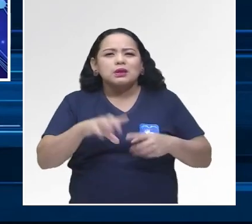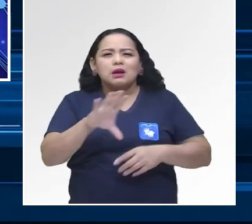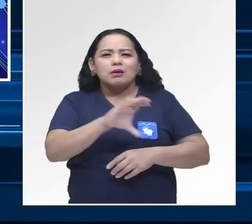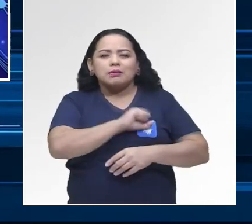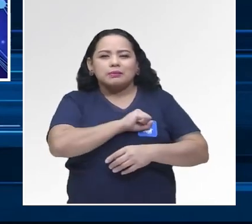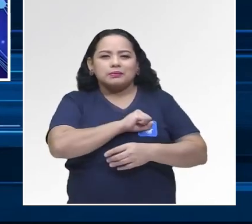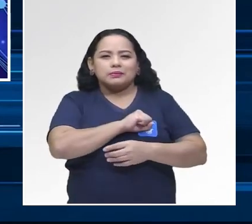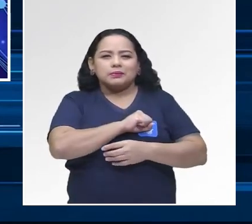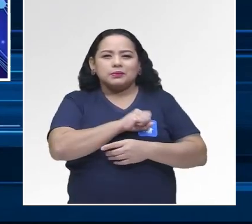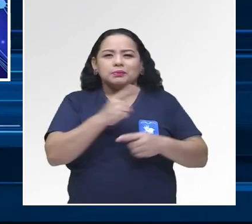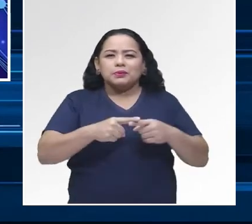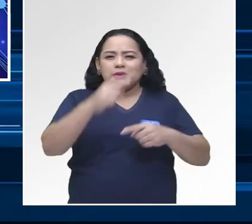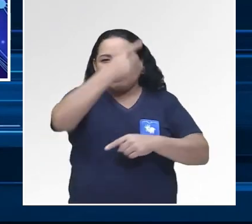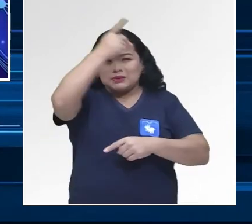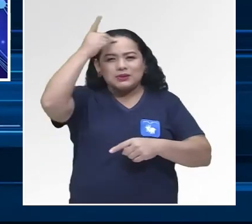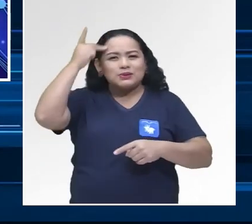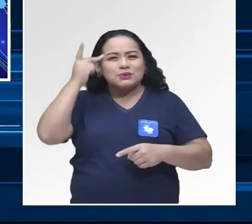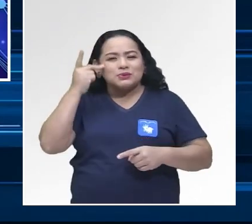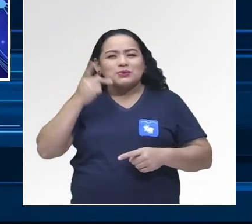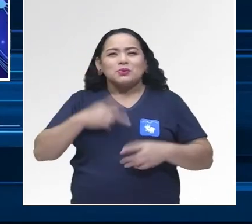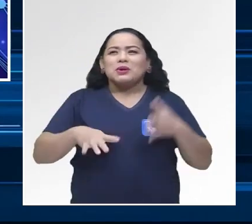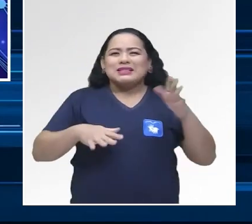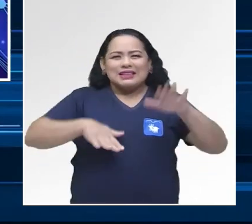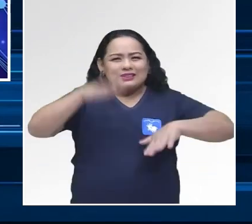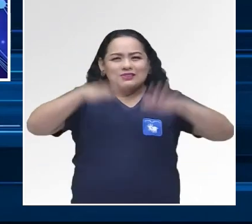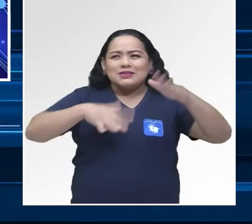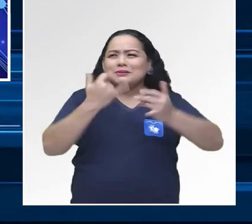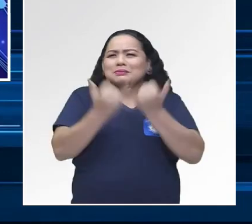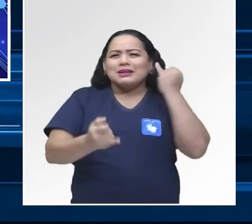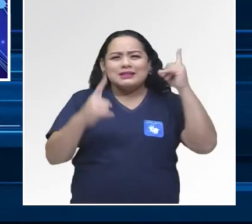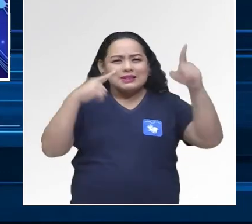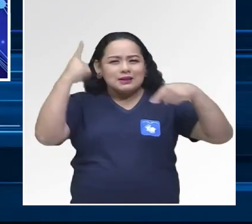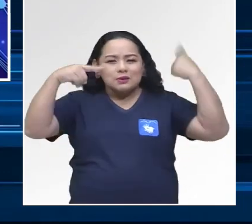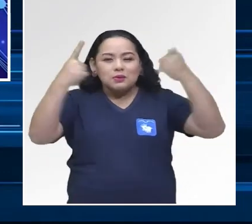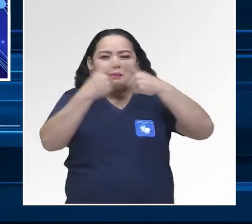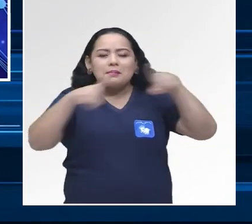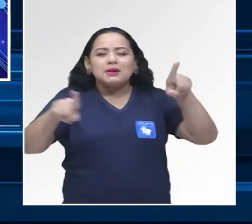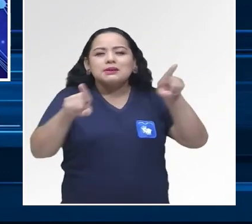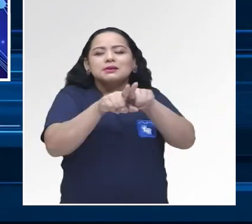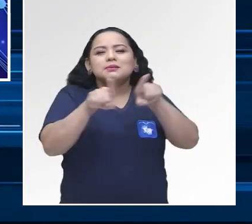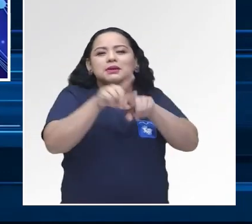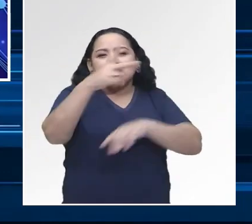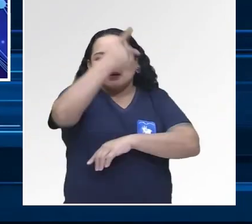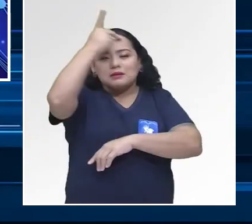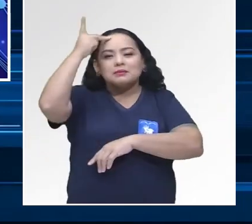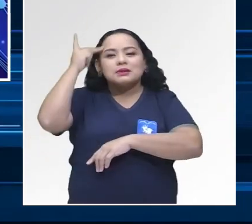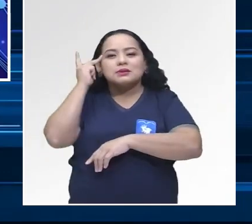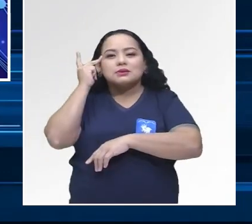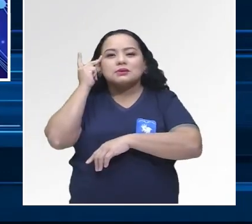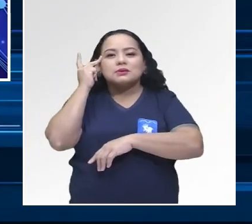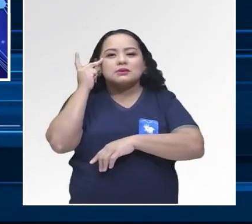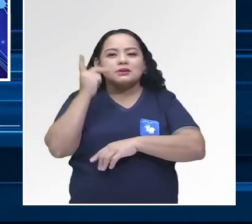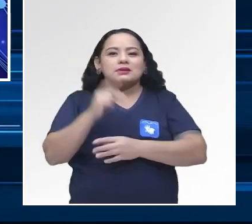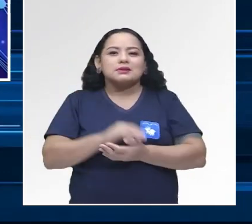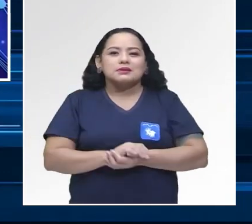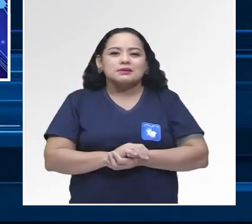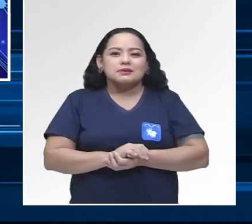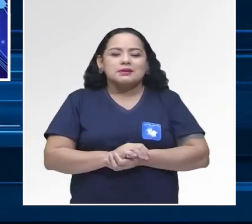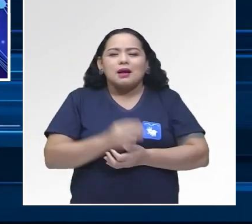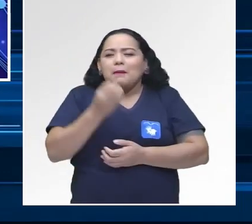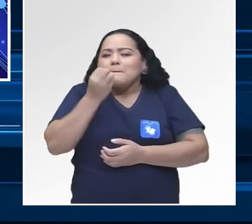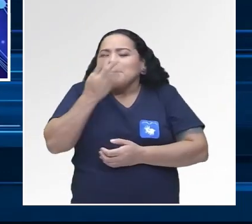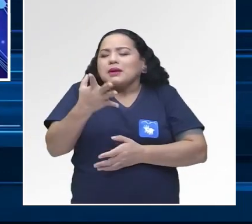as pessoas a fazerem loucuras, mas também leva pessoas, né, a fazerem muito